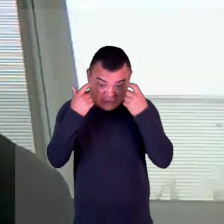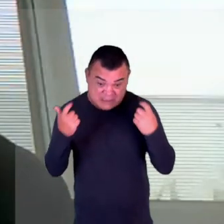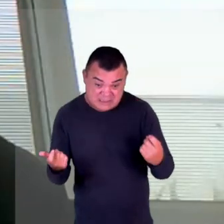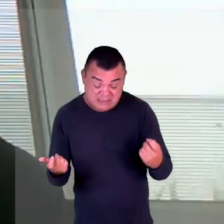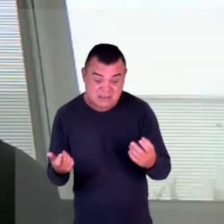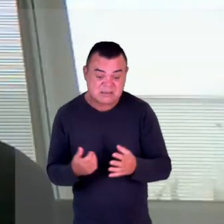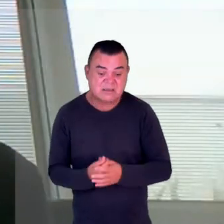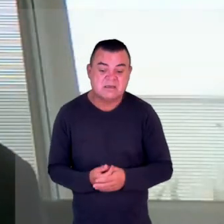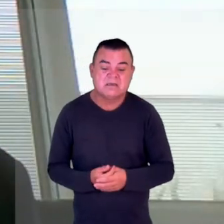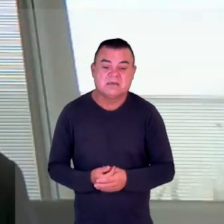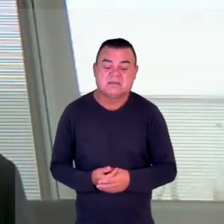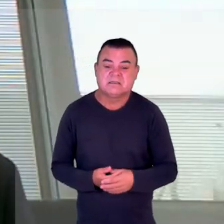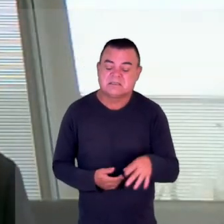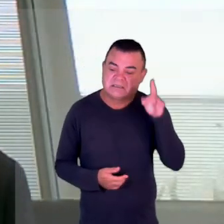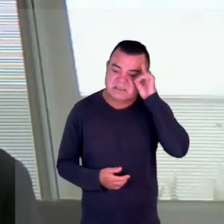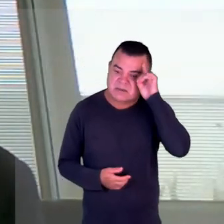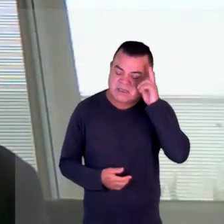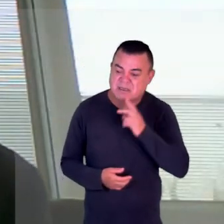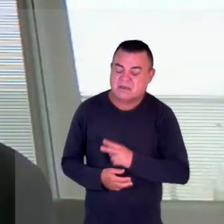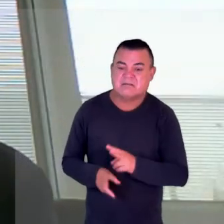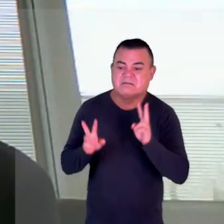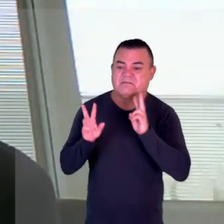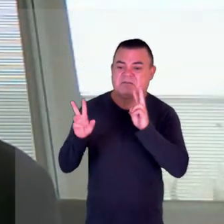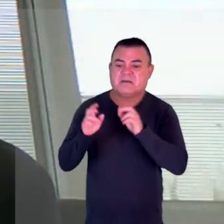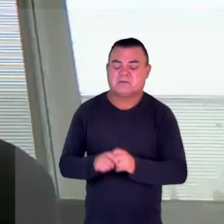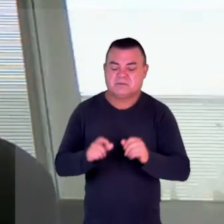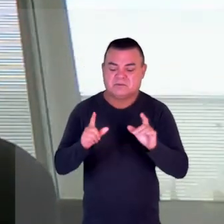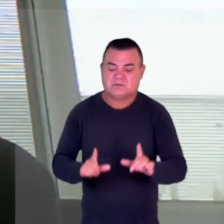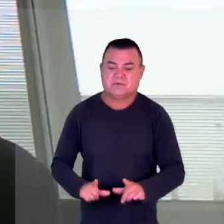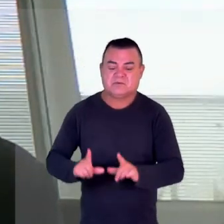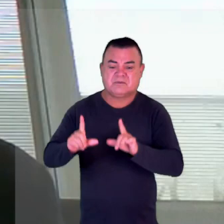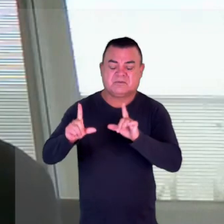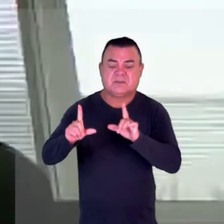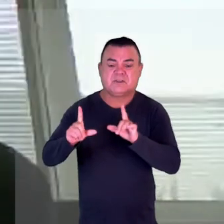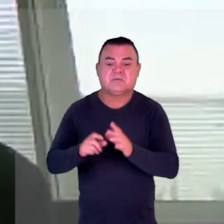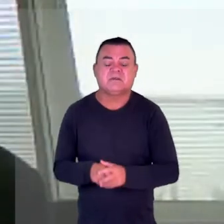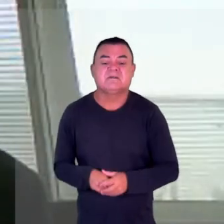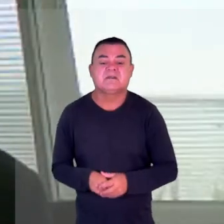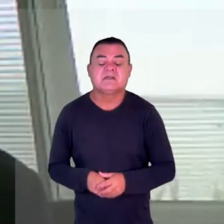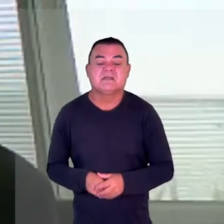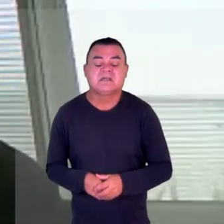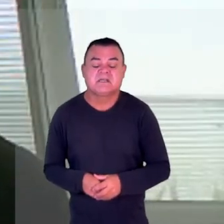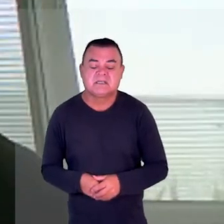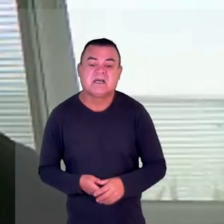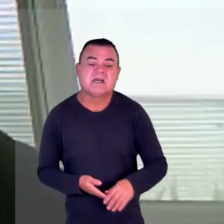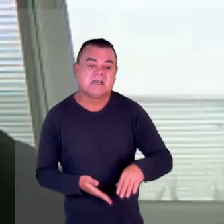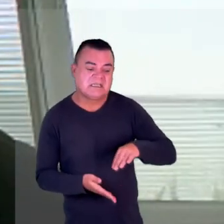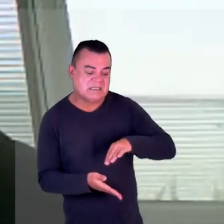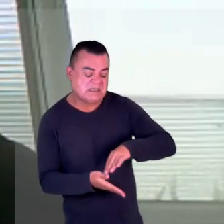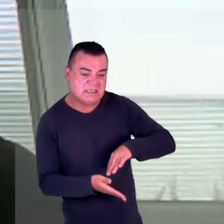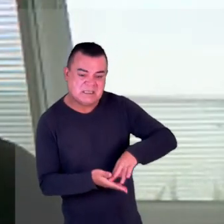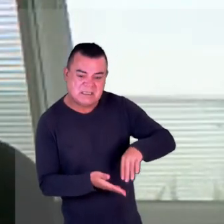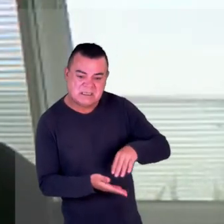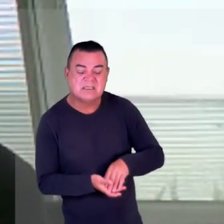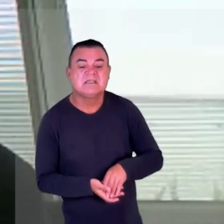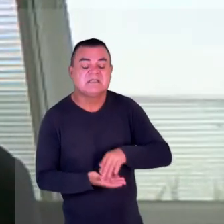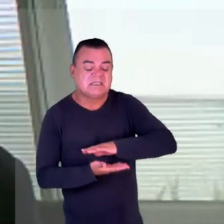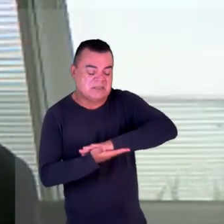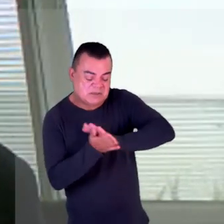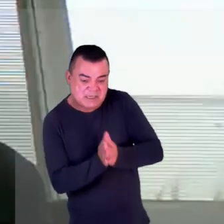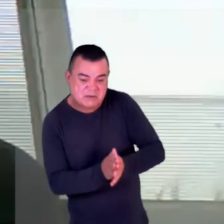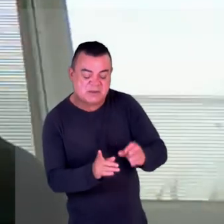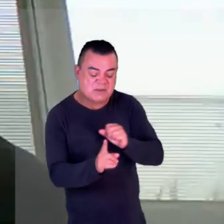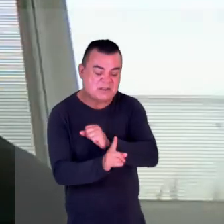incrédulos o filme das desigualdades da exclusão social dos refugiados dos